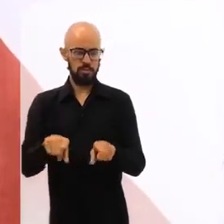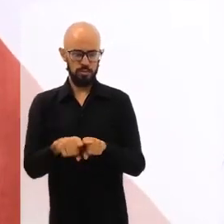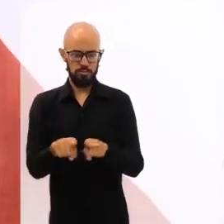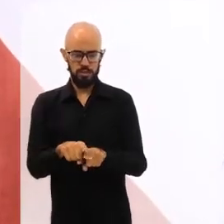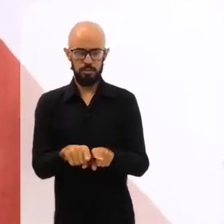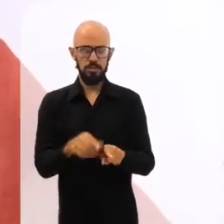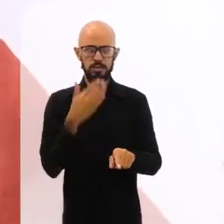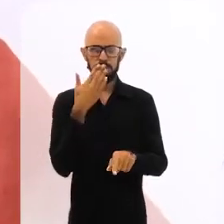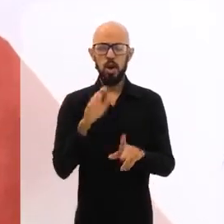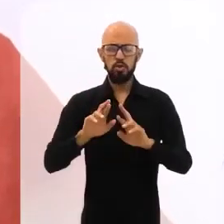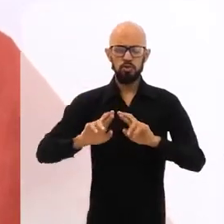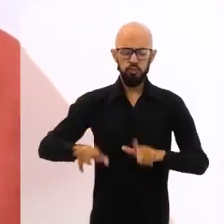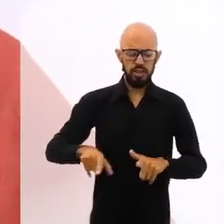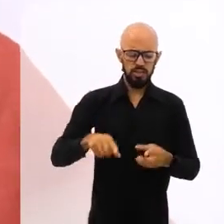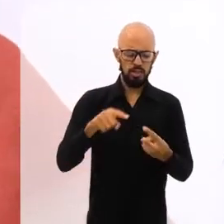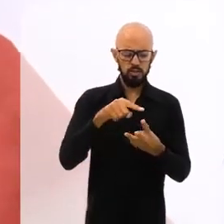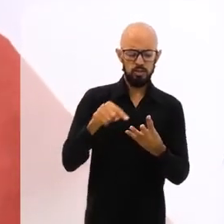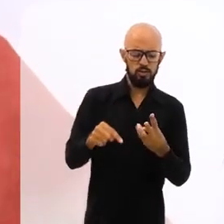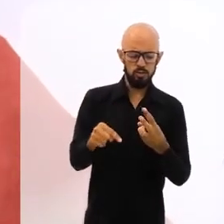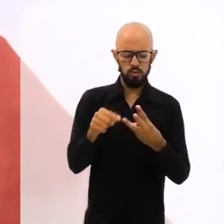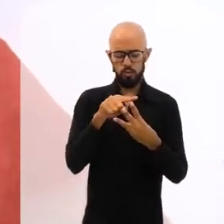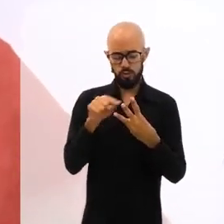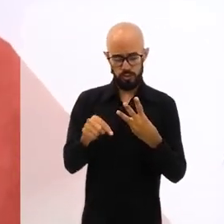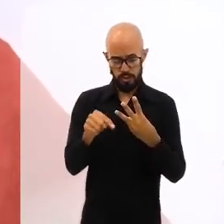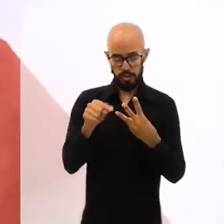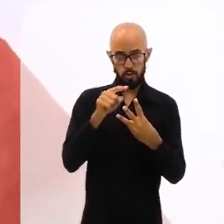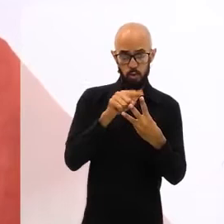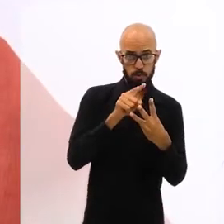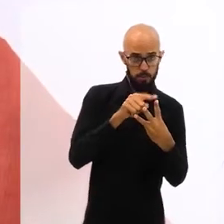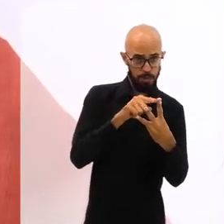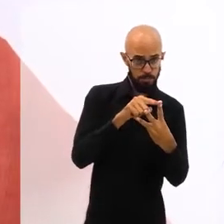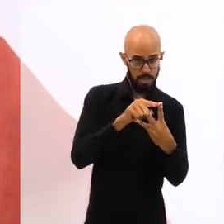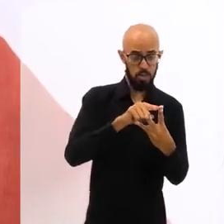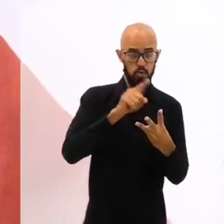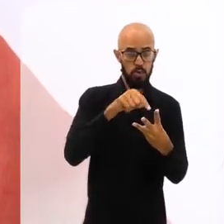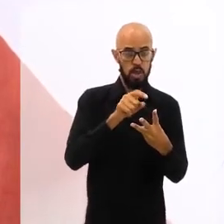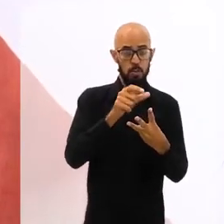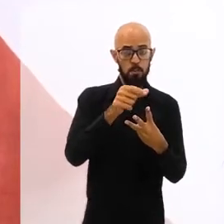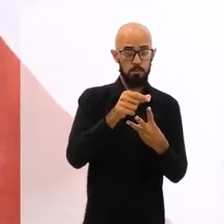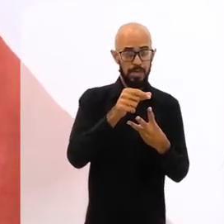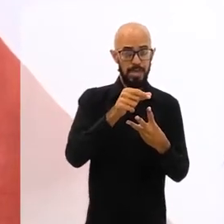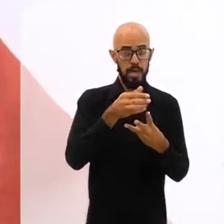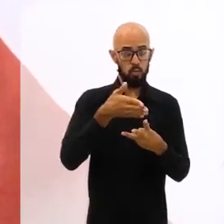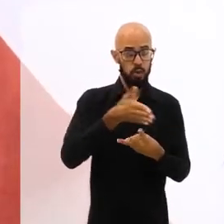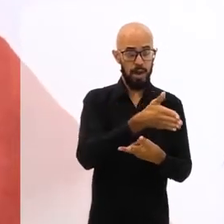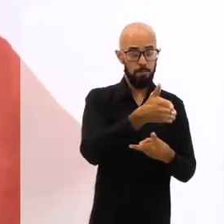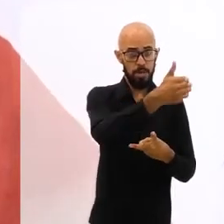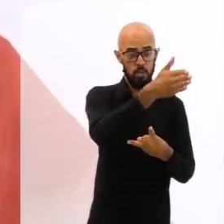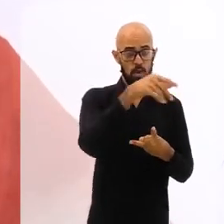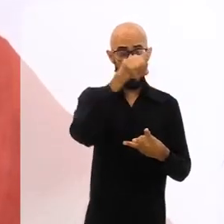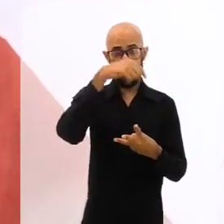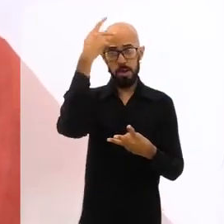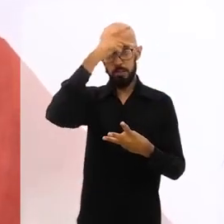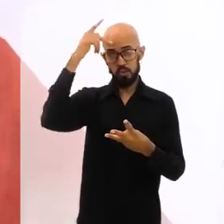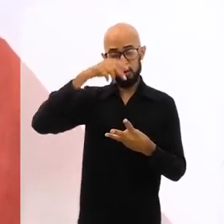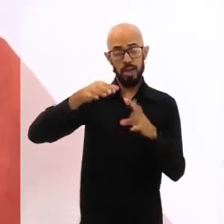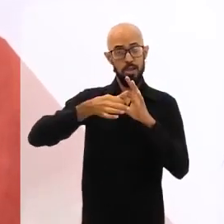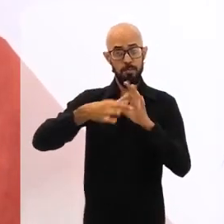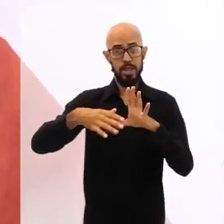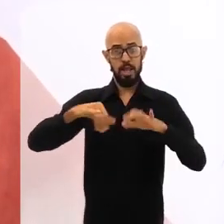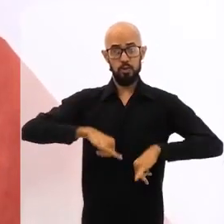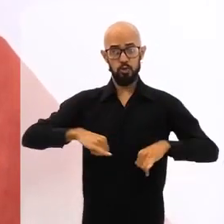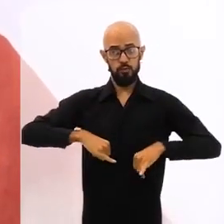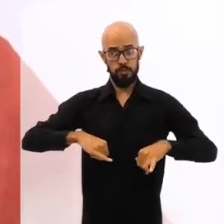diferença entre um e o outro? O budismo Hinayana, que é o pequeno veículo, aqueles praticantes que quer se libertar do